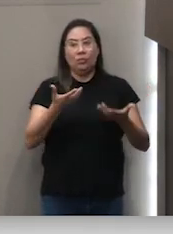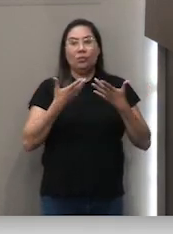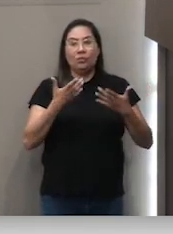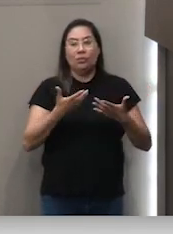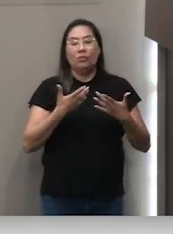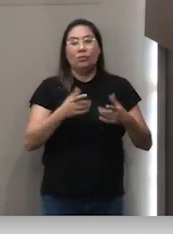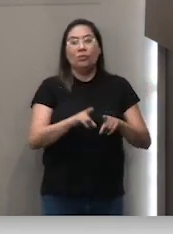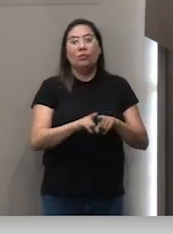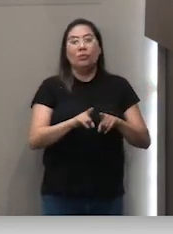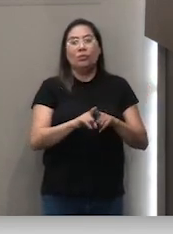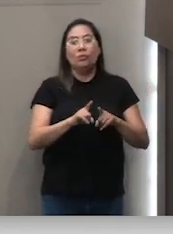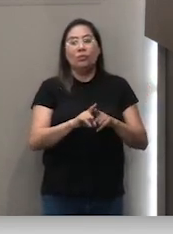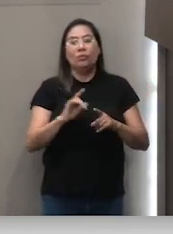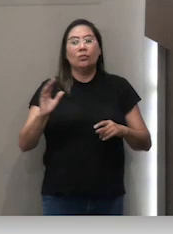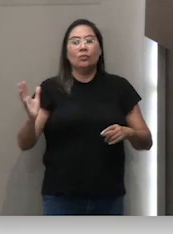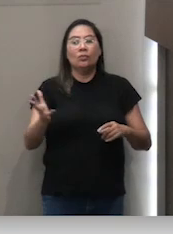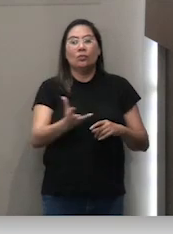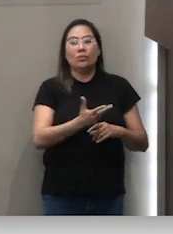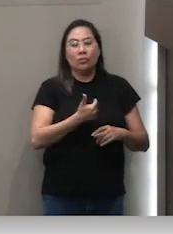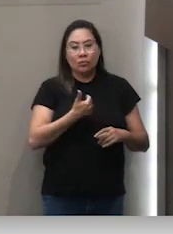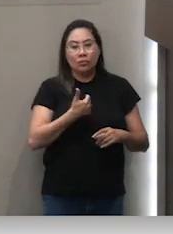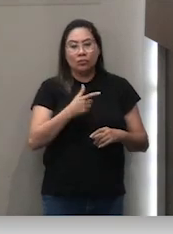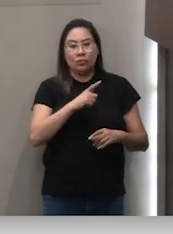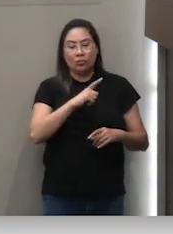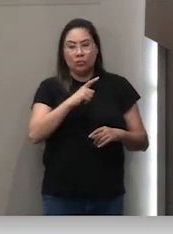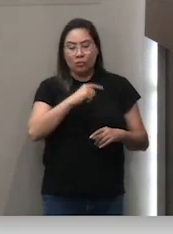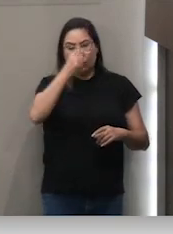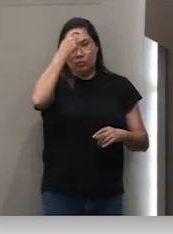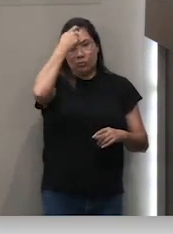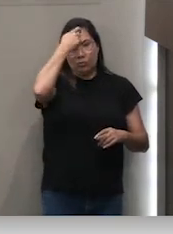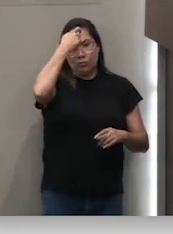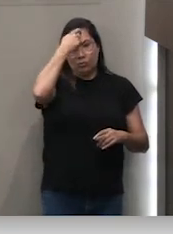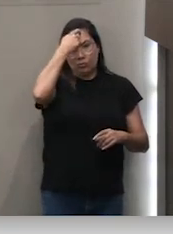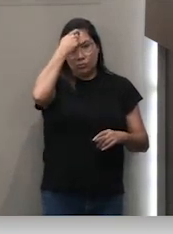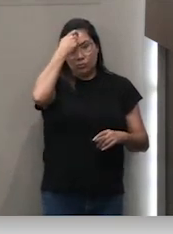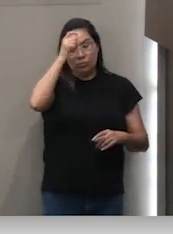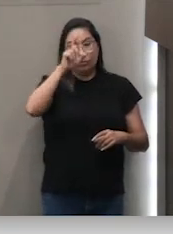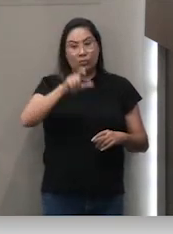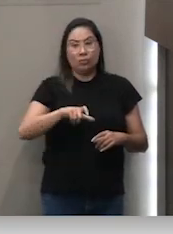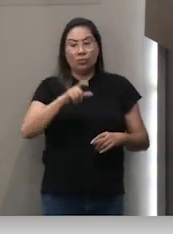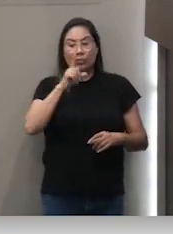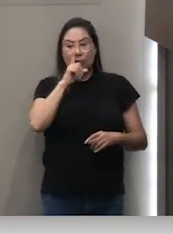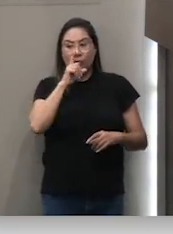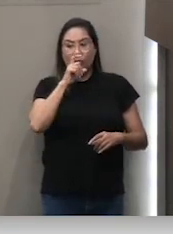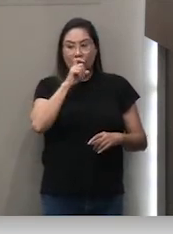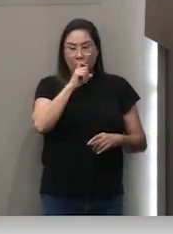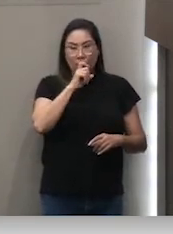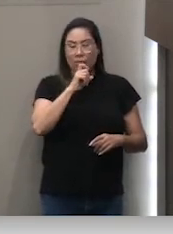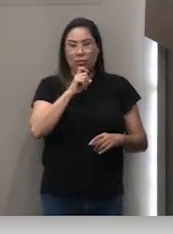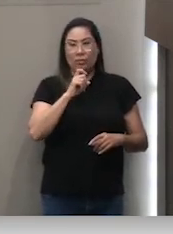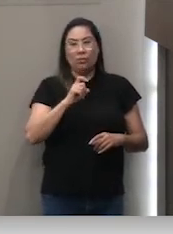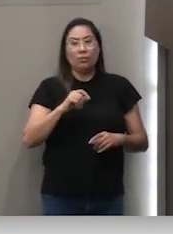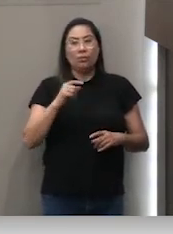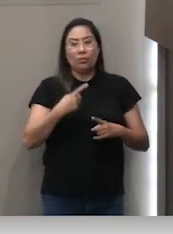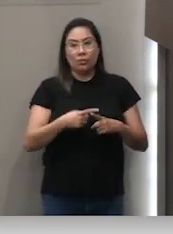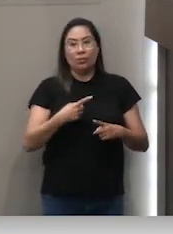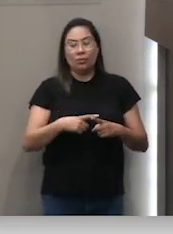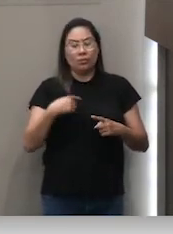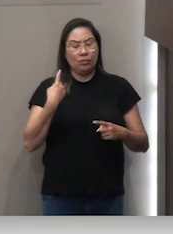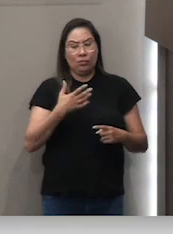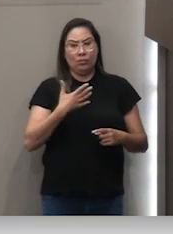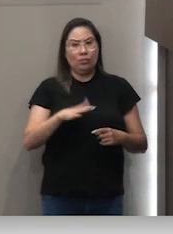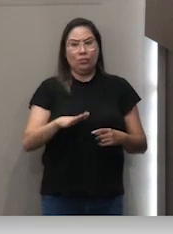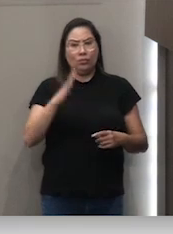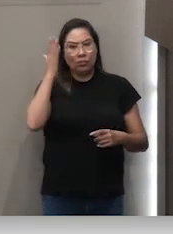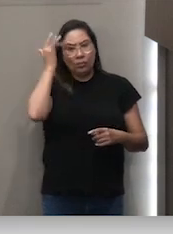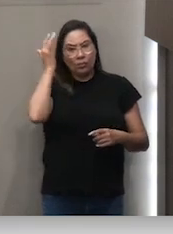que todos, né, coloquem a mão na consciência, quem é pai ou quem não é pai também, porque, de fato, a gente não quer